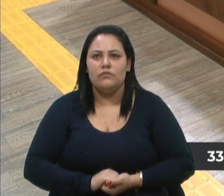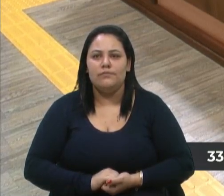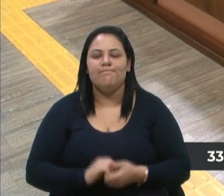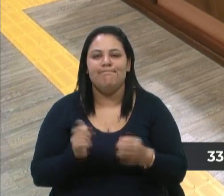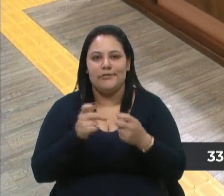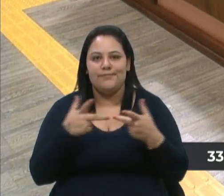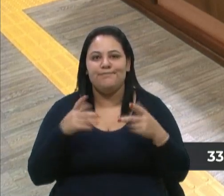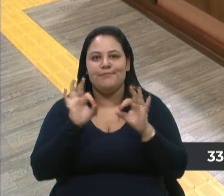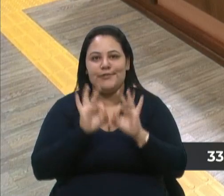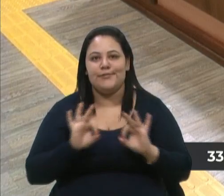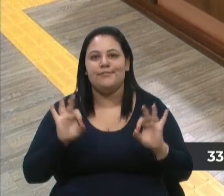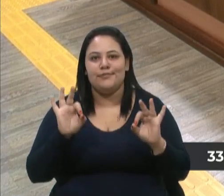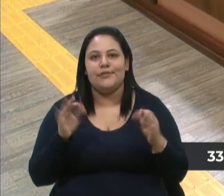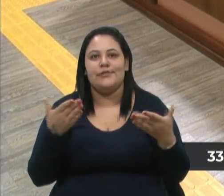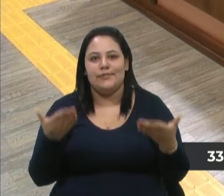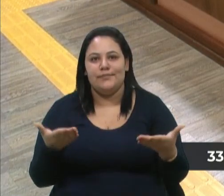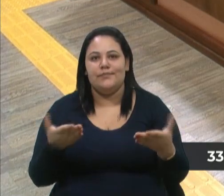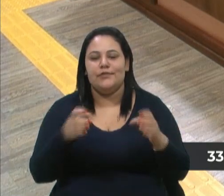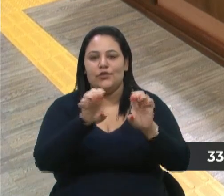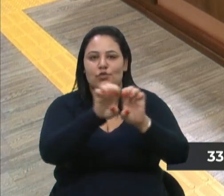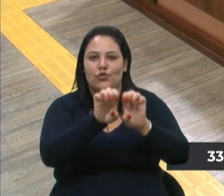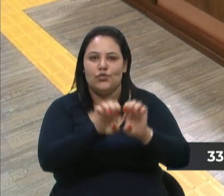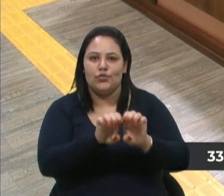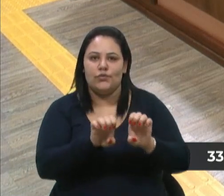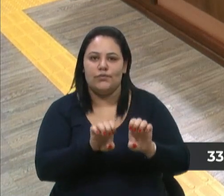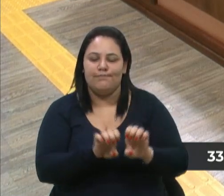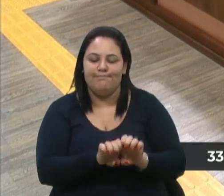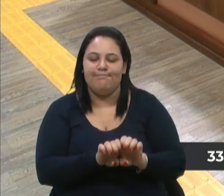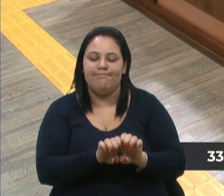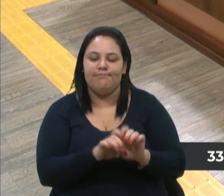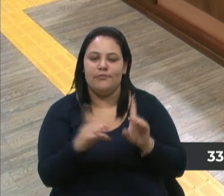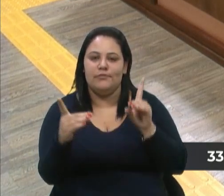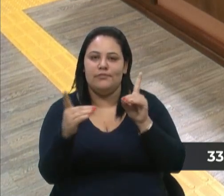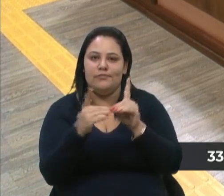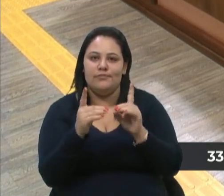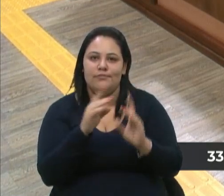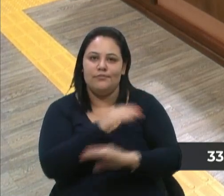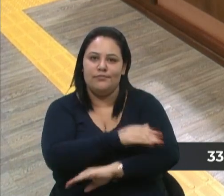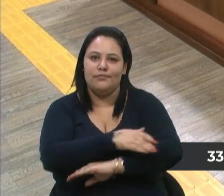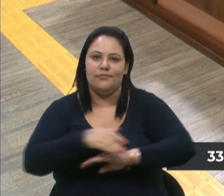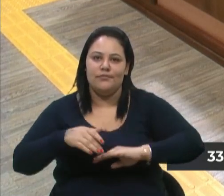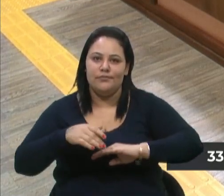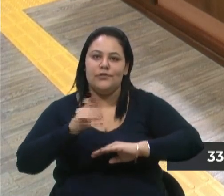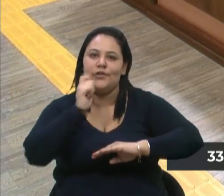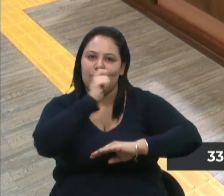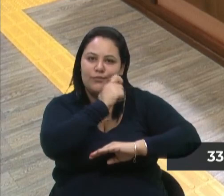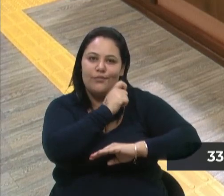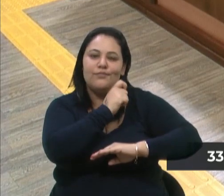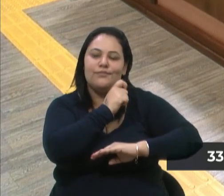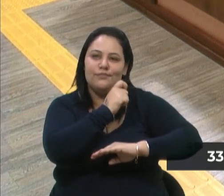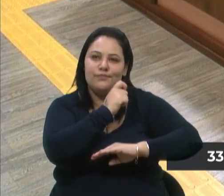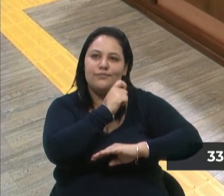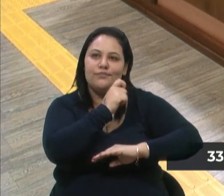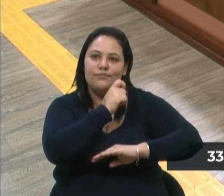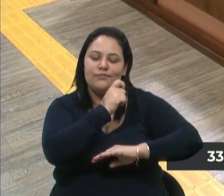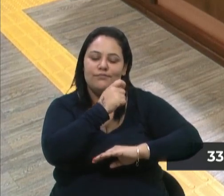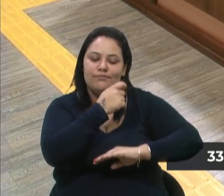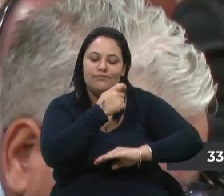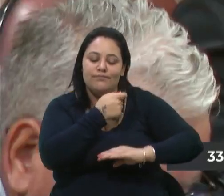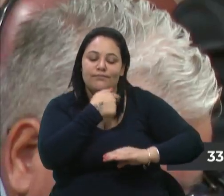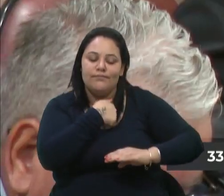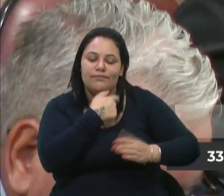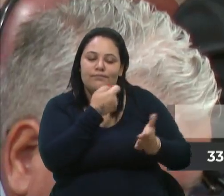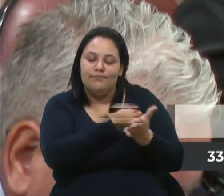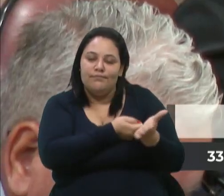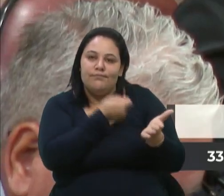né? Que seria a estrutura para o consultório na rua, odontológico, e a gente tem lutado. O senhor tem sido